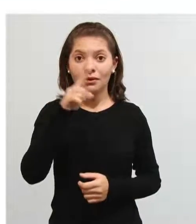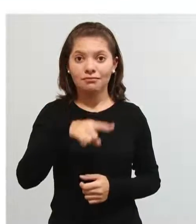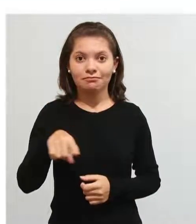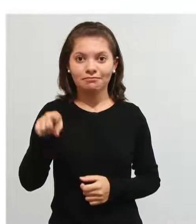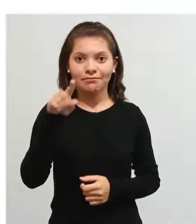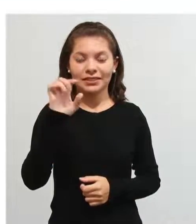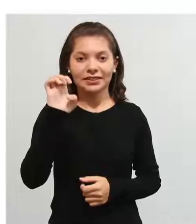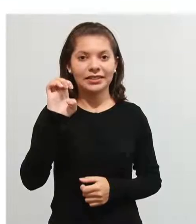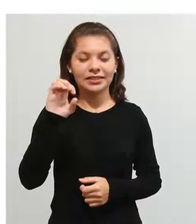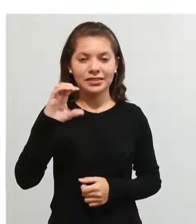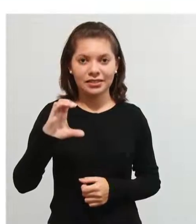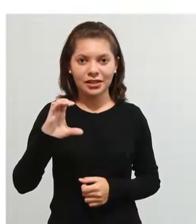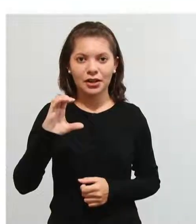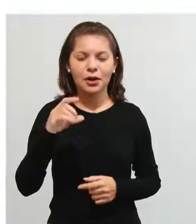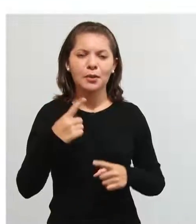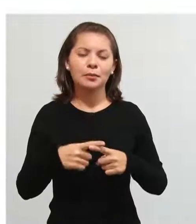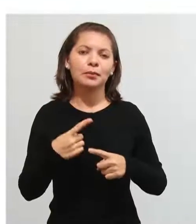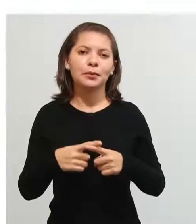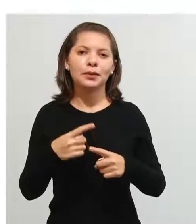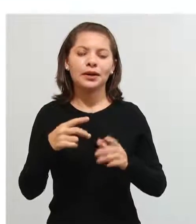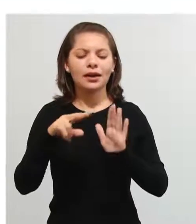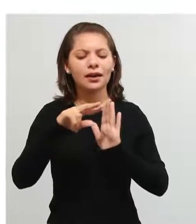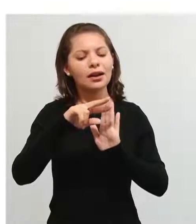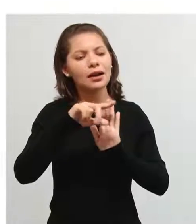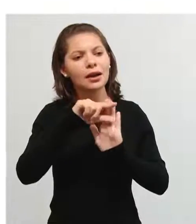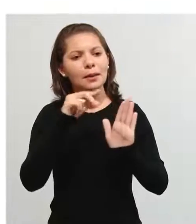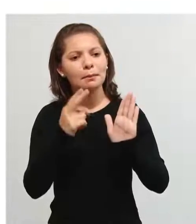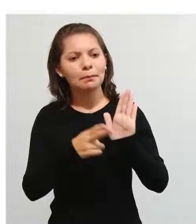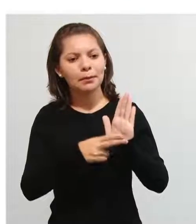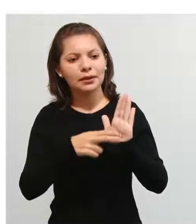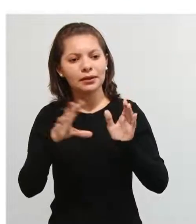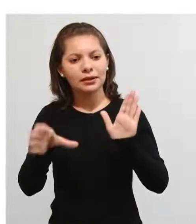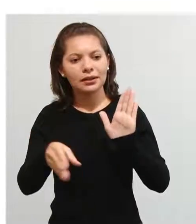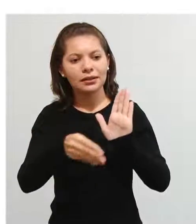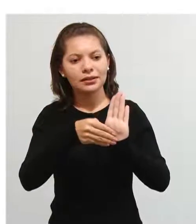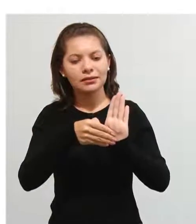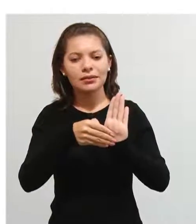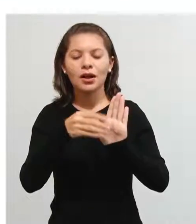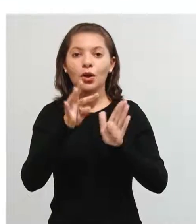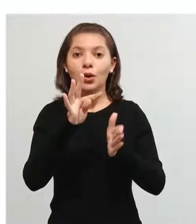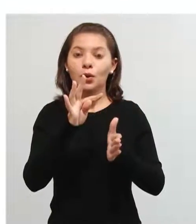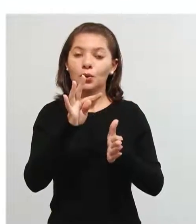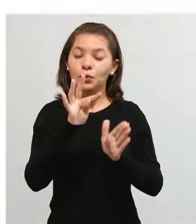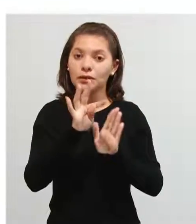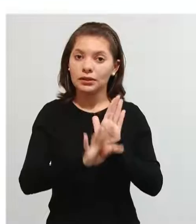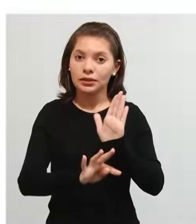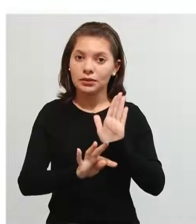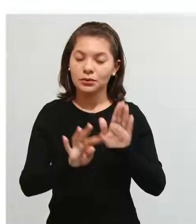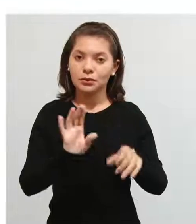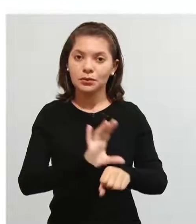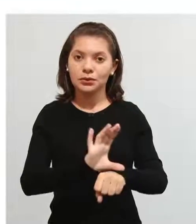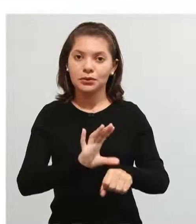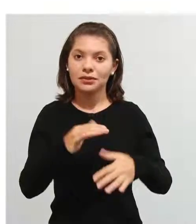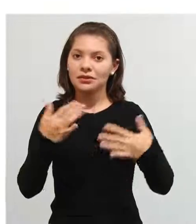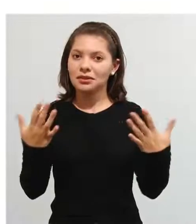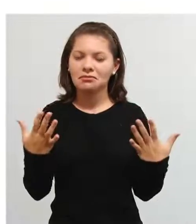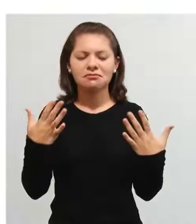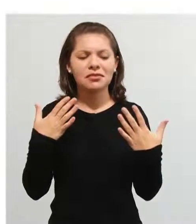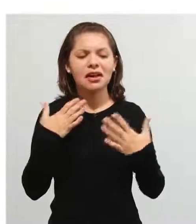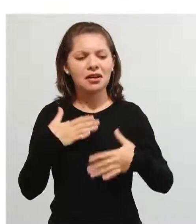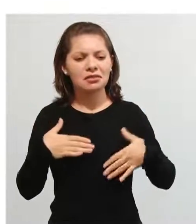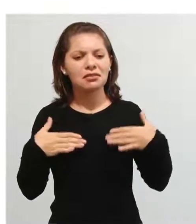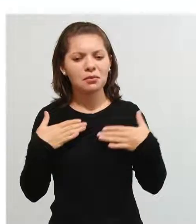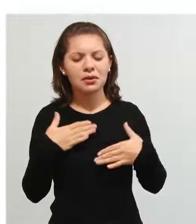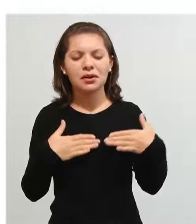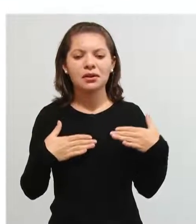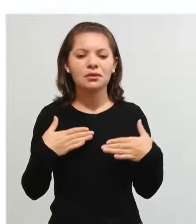emendas constitucionais? Porque elas integram o próprio texto constitucional, portanto, é muito tranquilo dizer que a própria Constituição